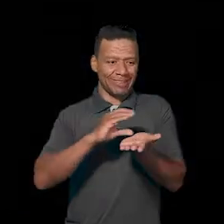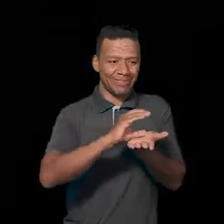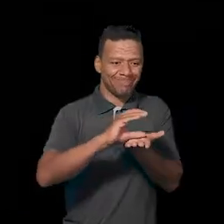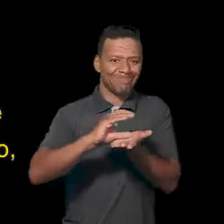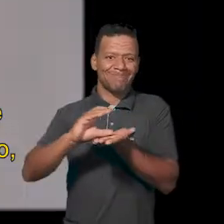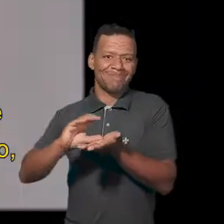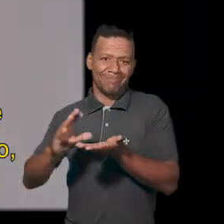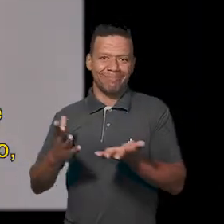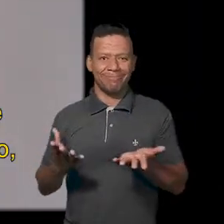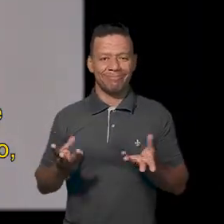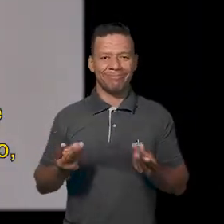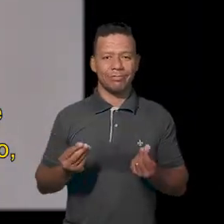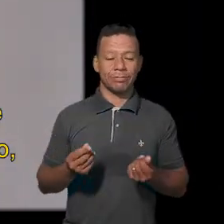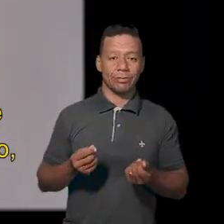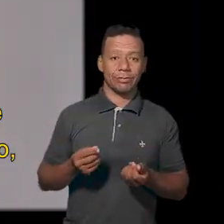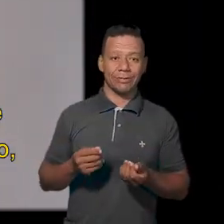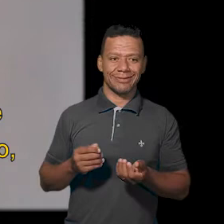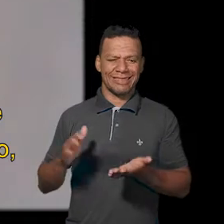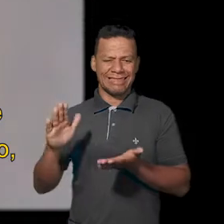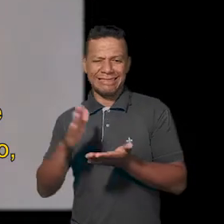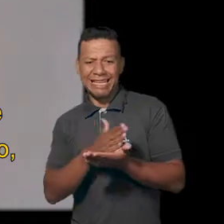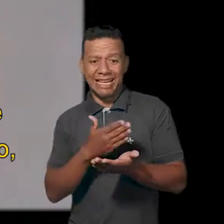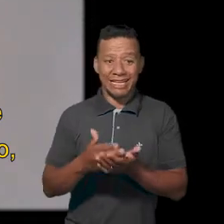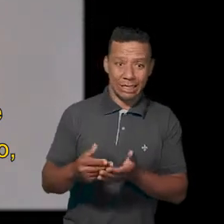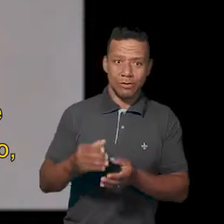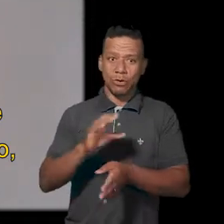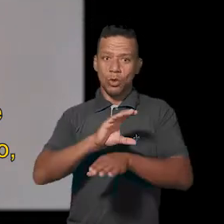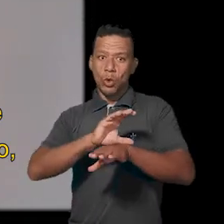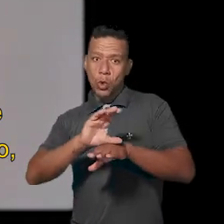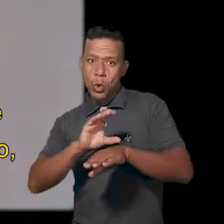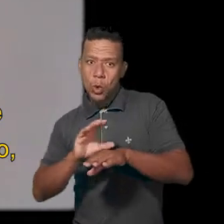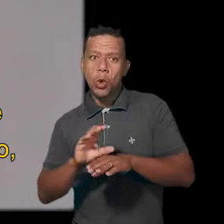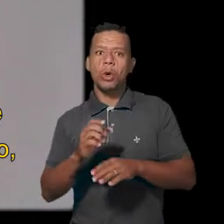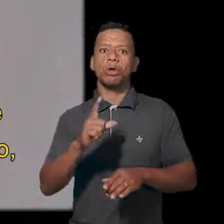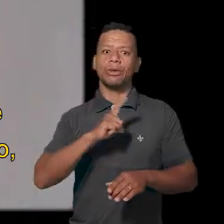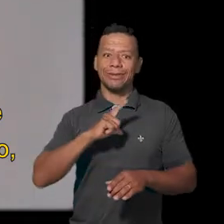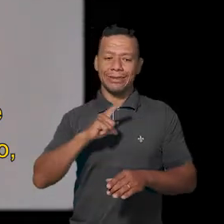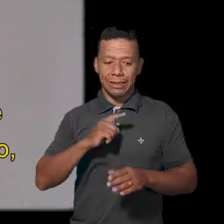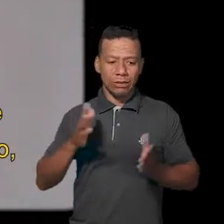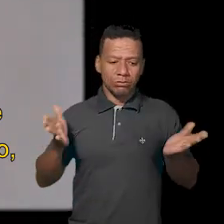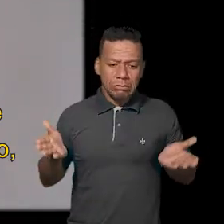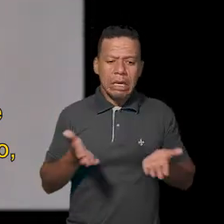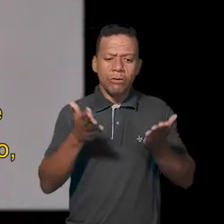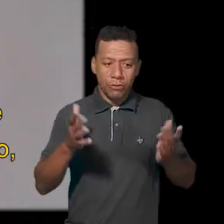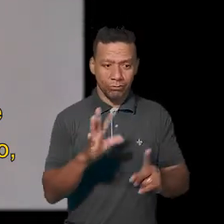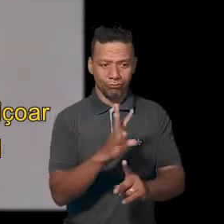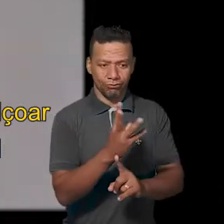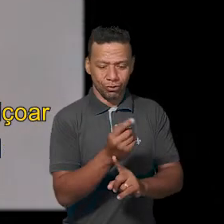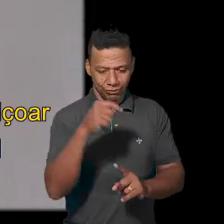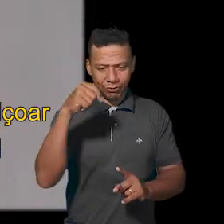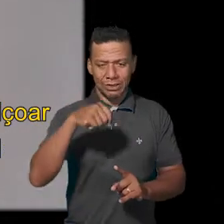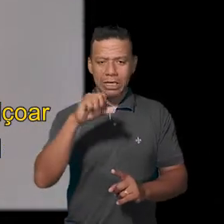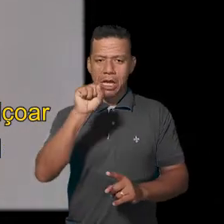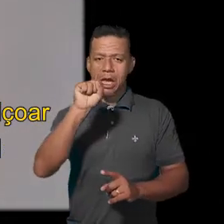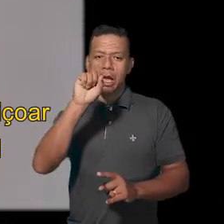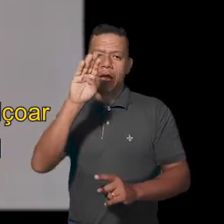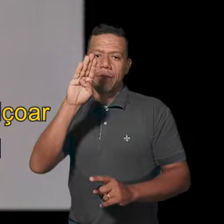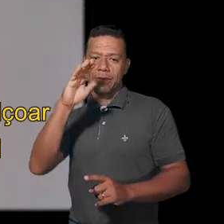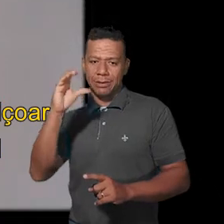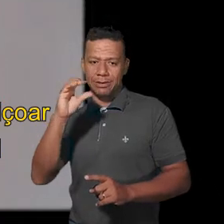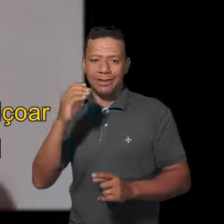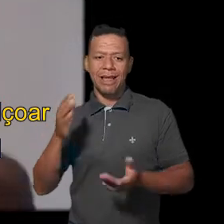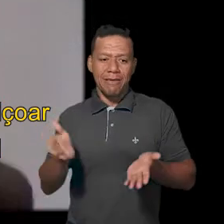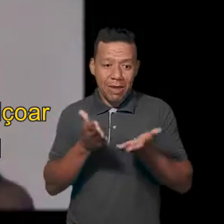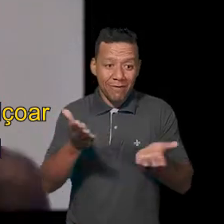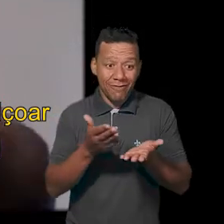sazonalidades. Tem muitos cursos culturais, socioculturais, que eles fomentam muito a cultura aqui em São Bernardo para